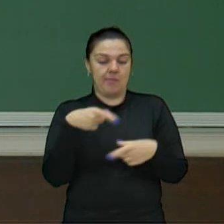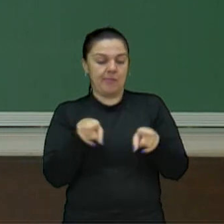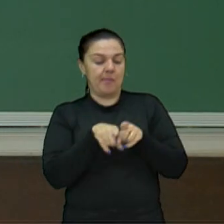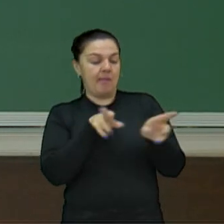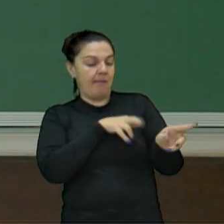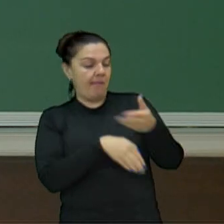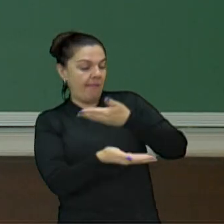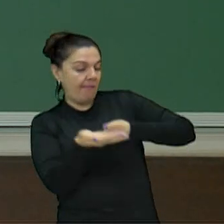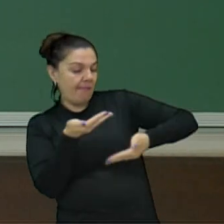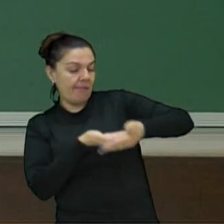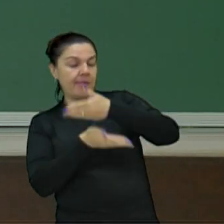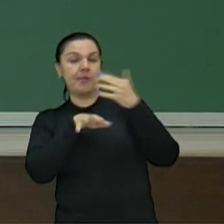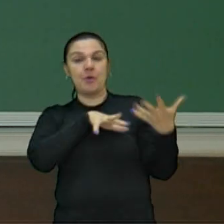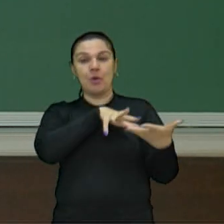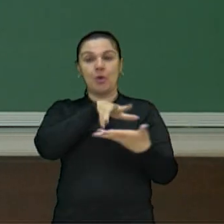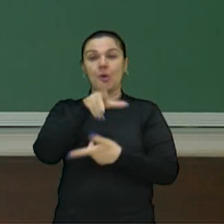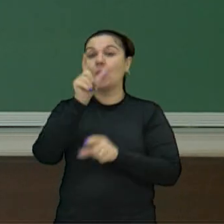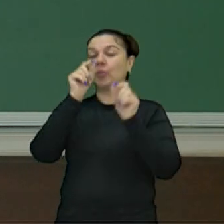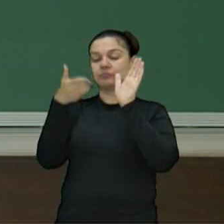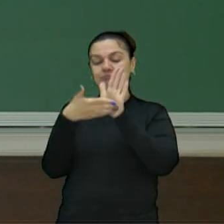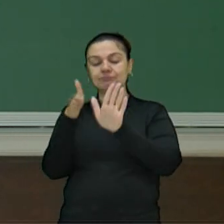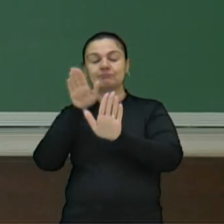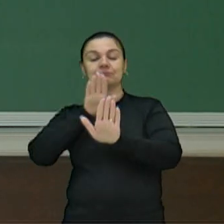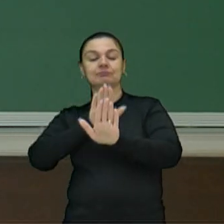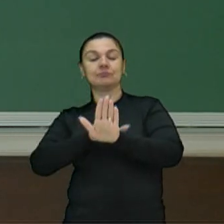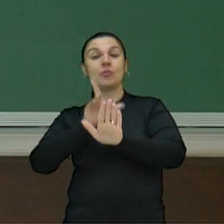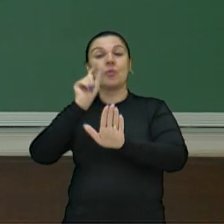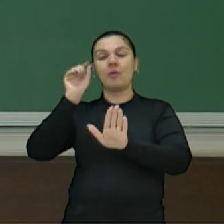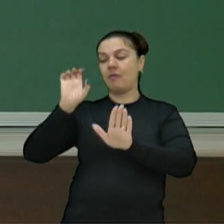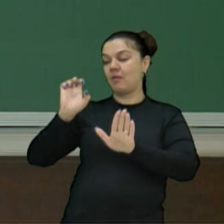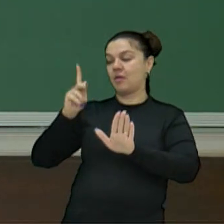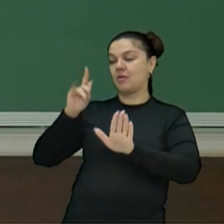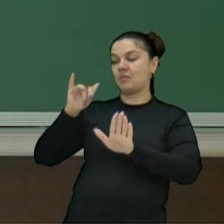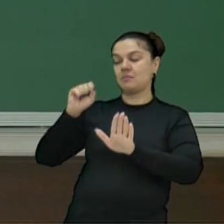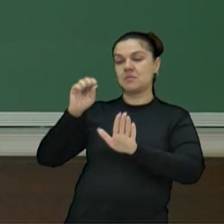o mundo é um reflexo daquilo que são os epistemas.